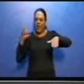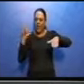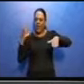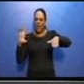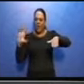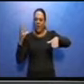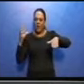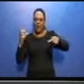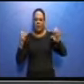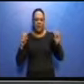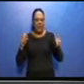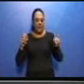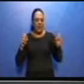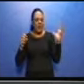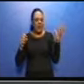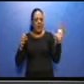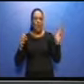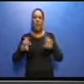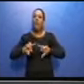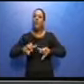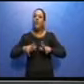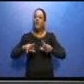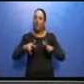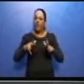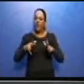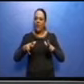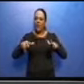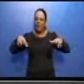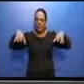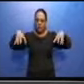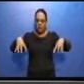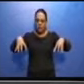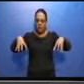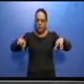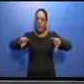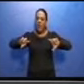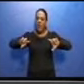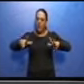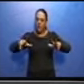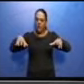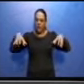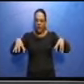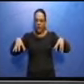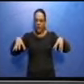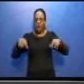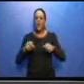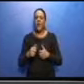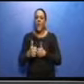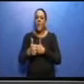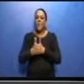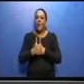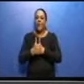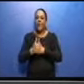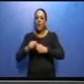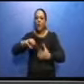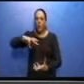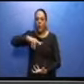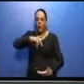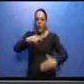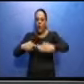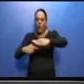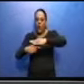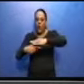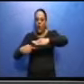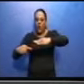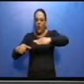delas são diferentes. Então, elas estão quase na mesma proximidade aí relacionada à linha do Equador. Assim, a gente observa aqui, ó, as